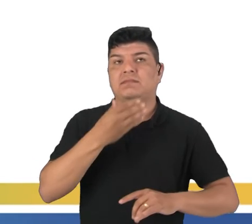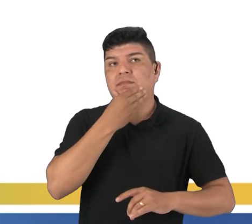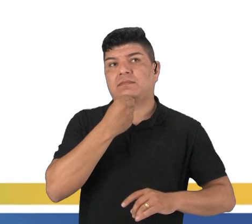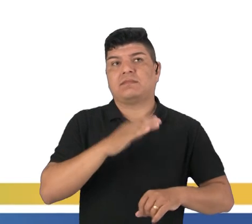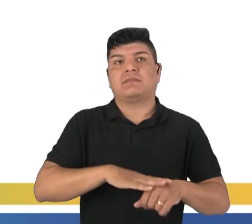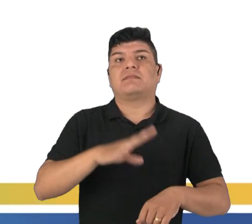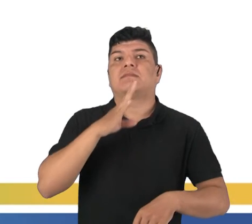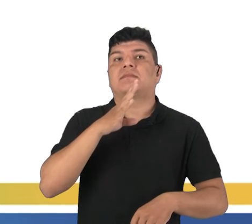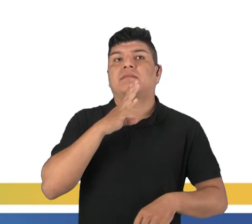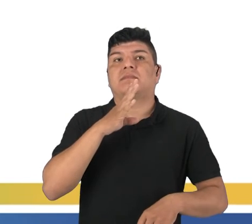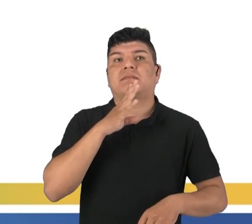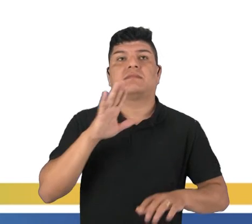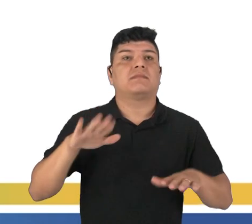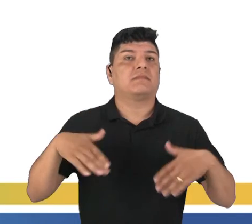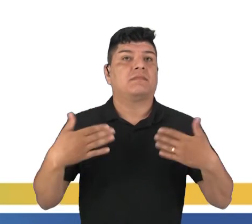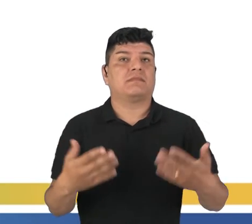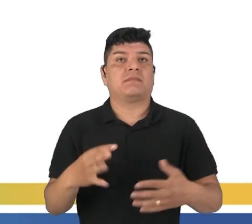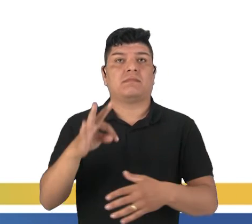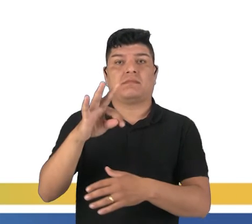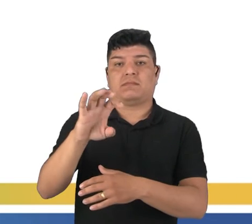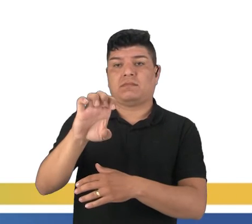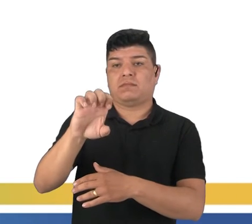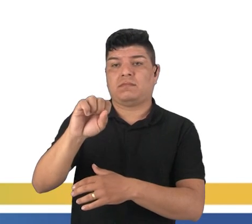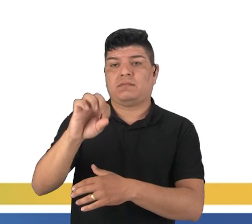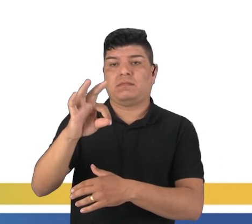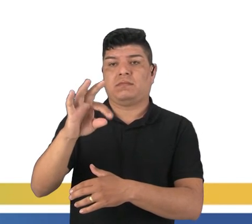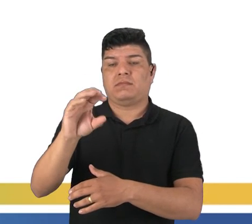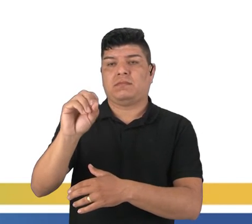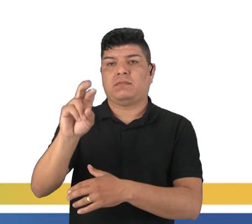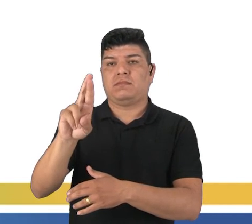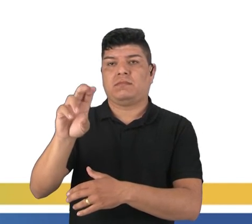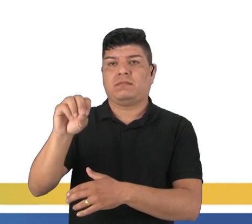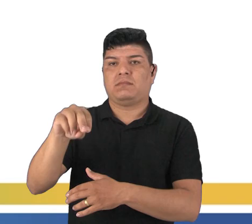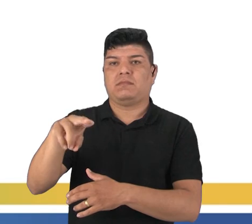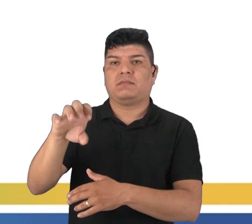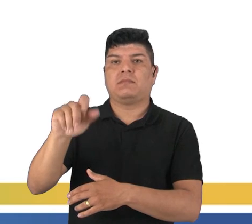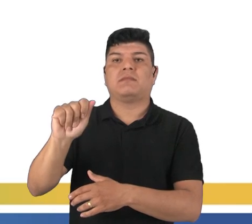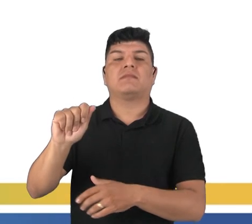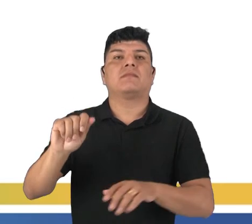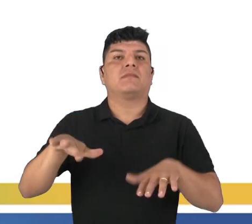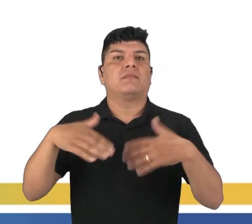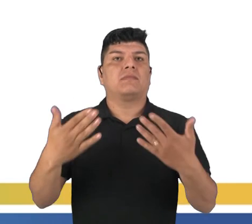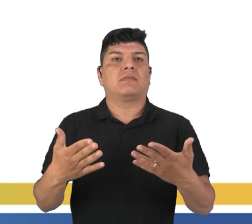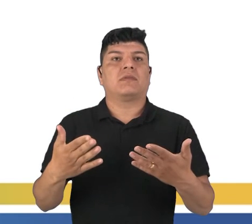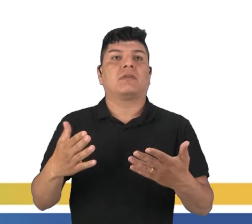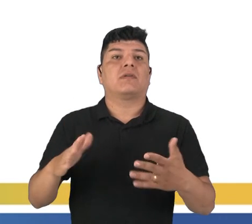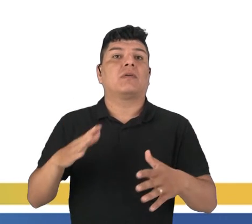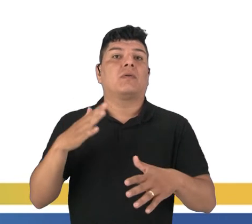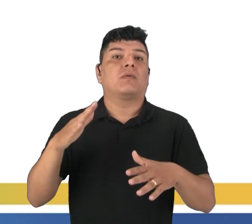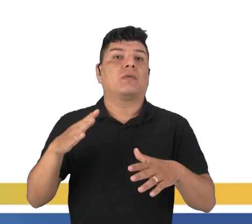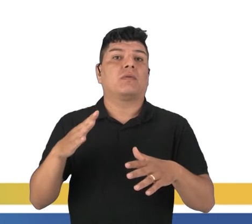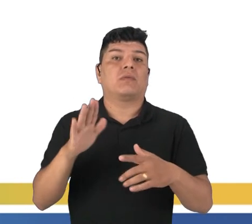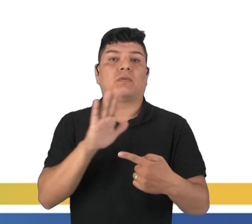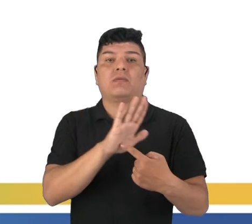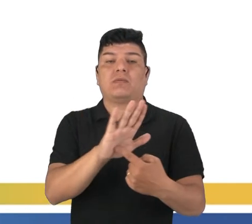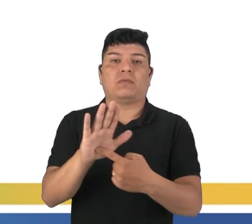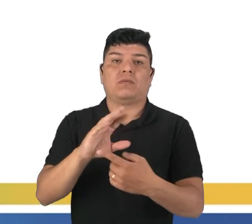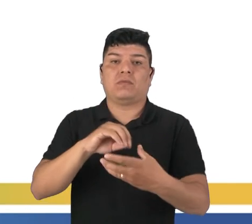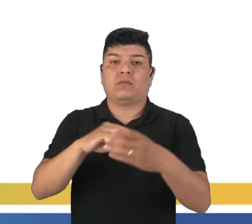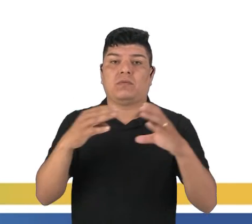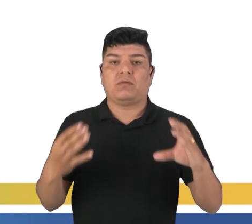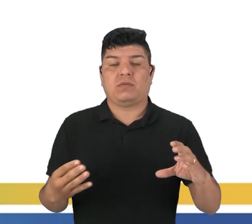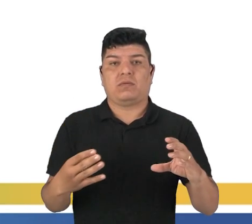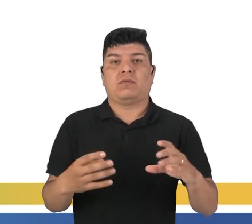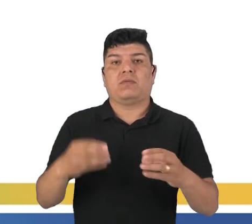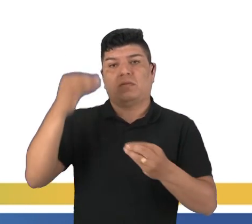também o mais conhecido é a testosterona. Essa substância que está relacionada, entre outras funções, com o aparecimento de caracteres